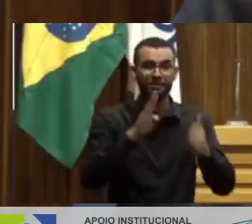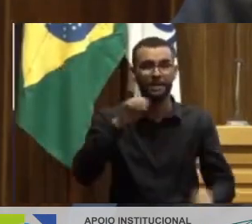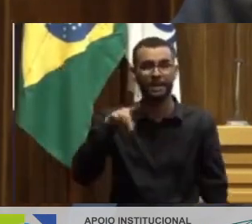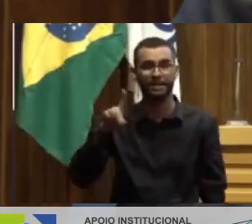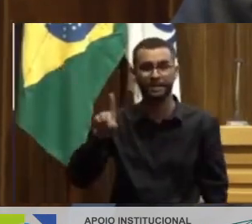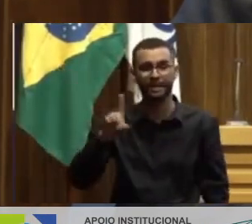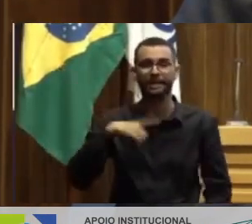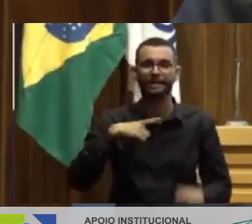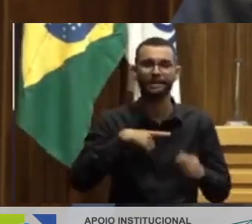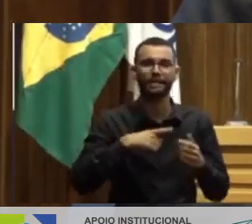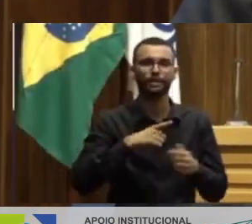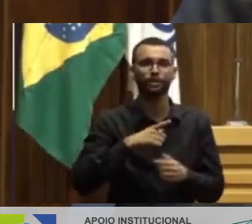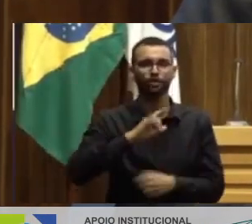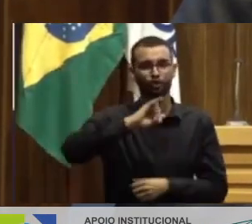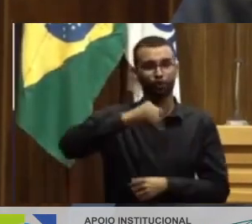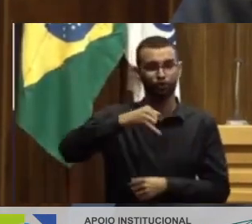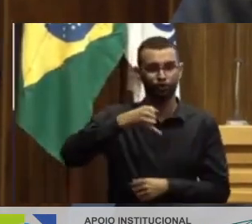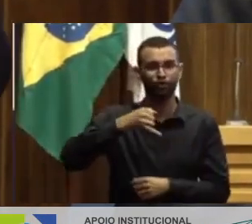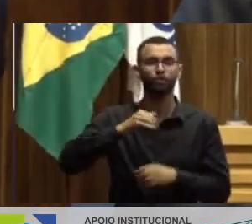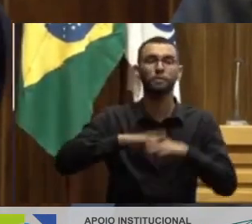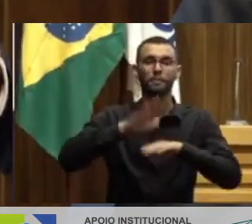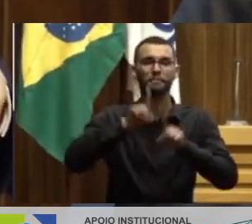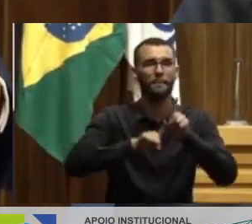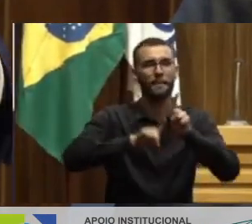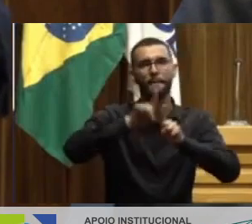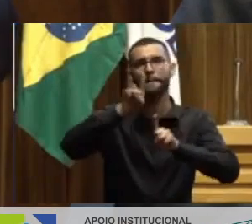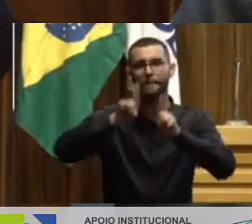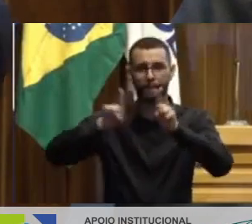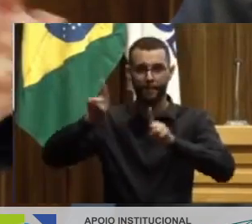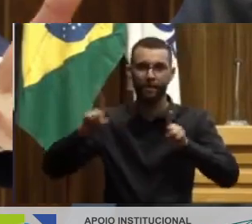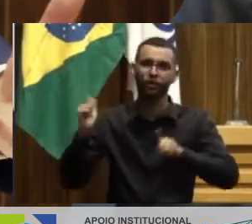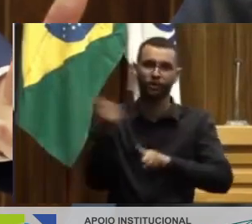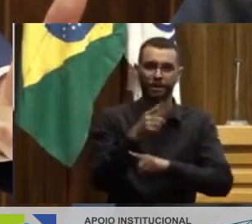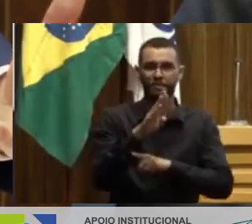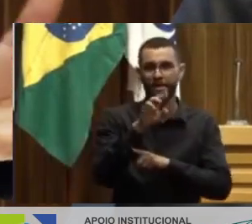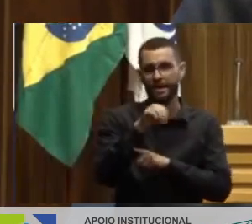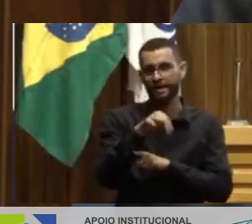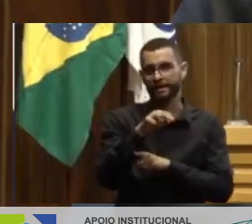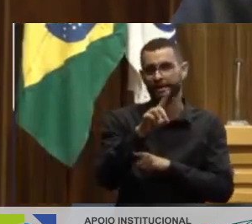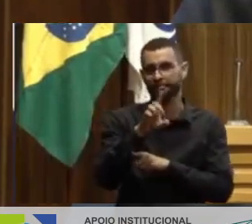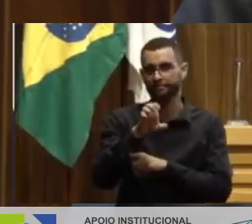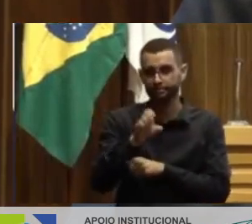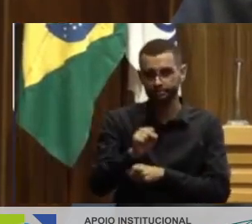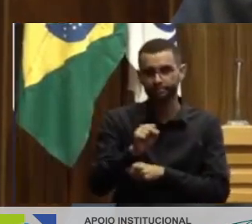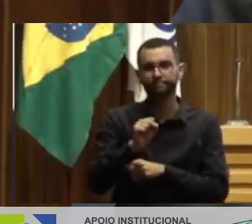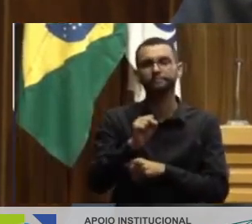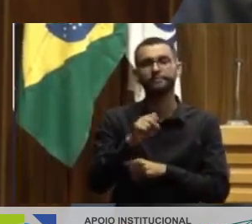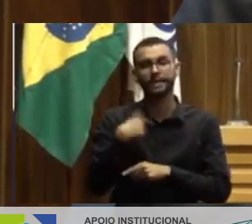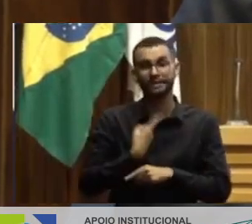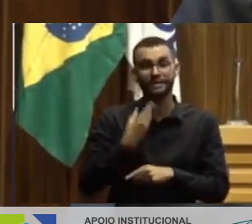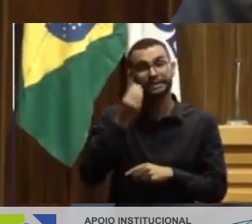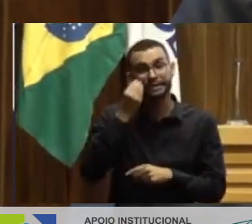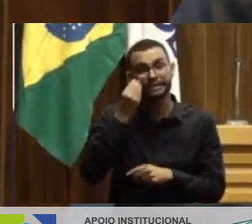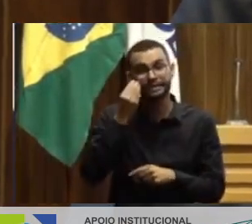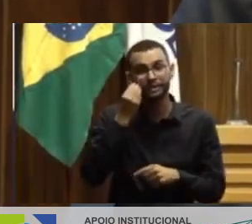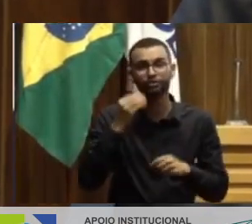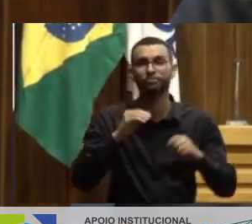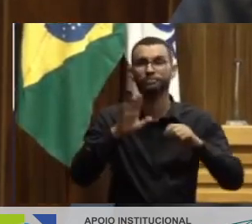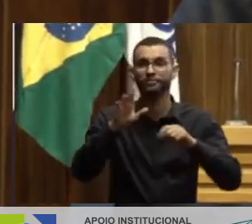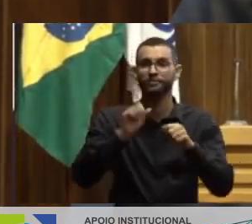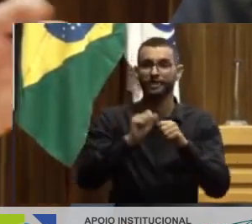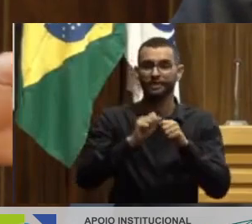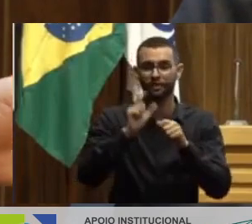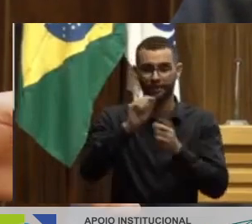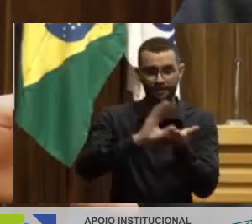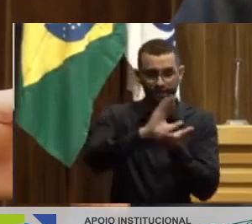mais competitivas que o BNDES, mas nós vamos fazer um esforço adicional para poder desconcentrar regionalmente os investimentos. Estamos